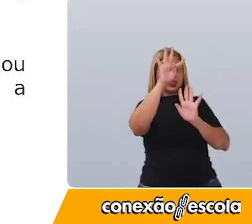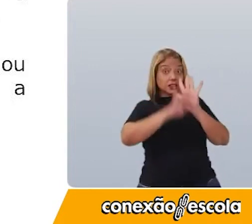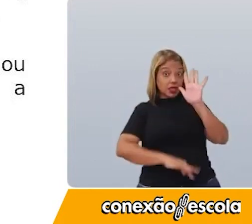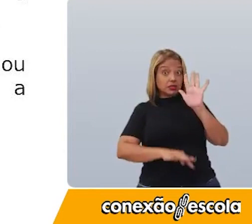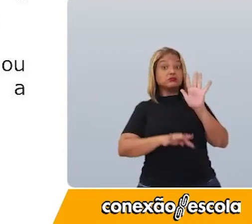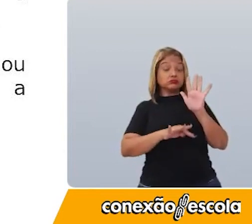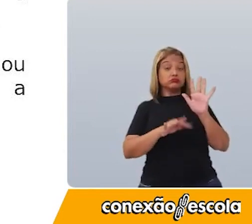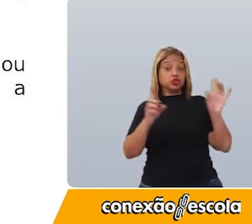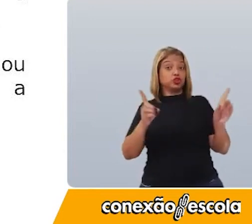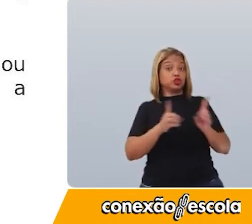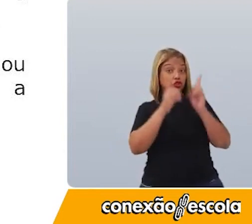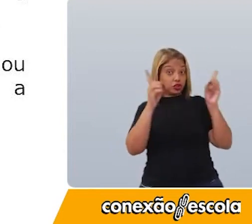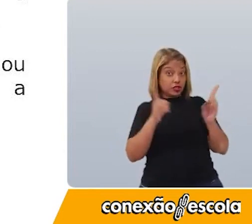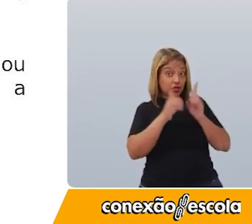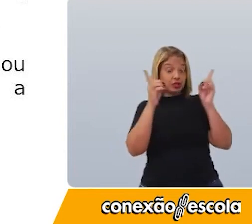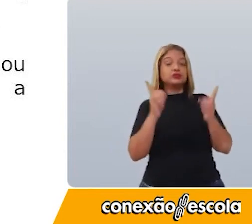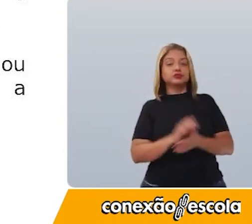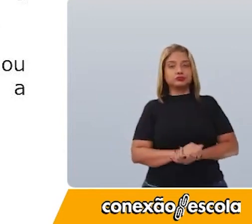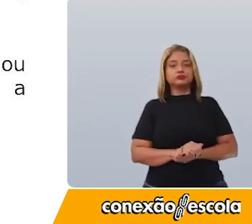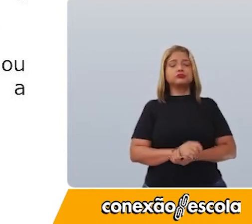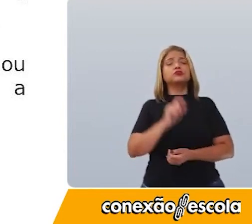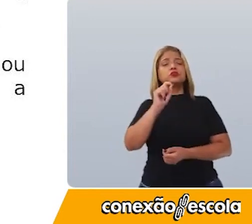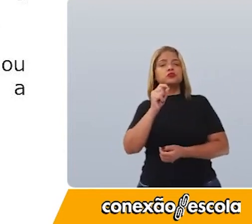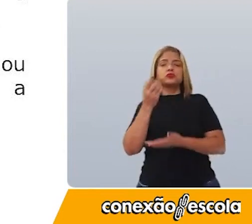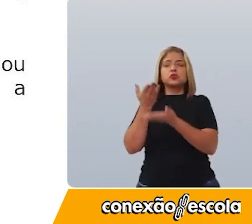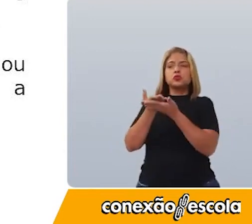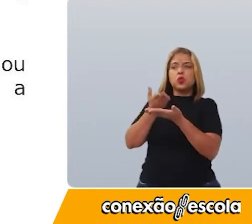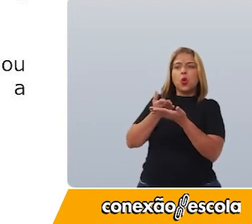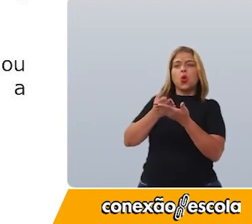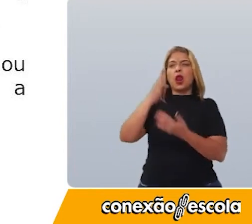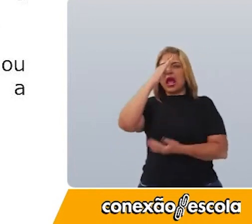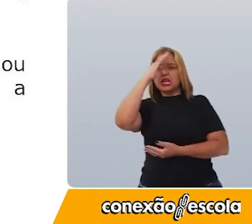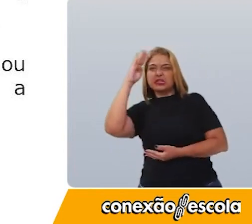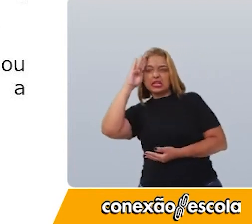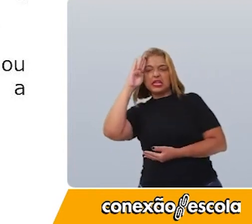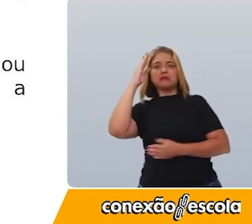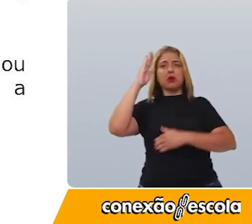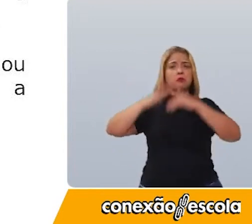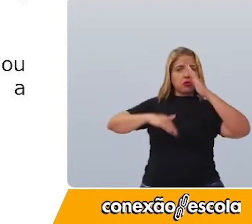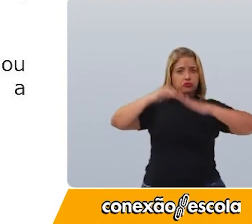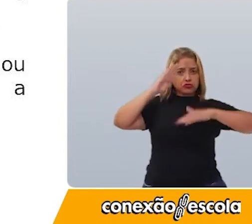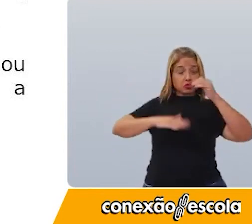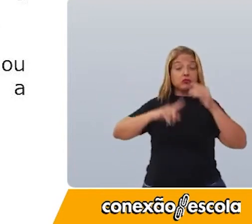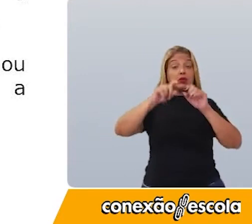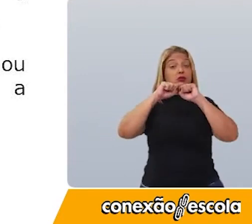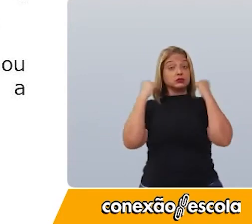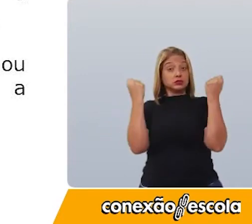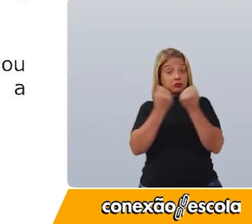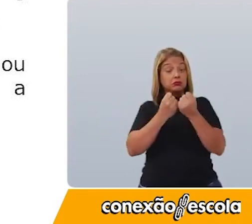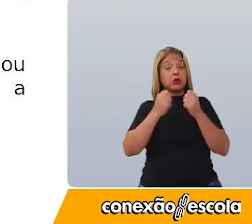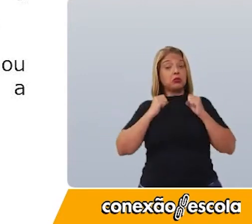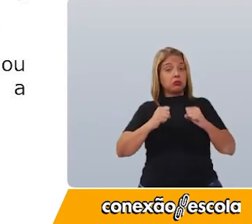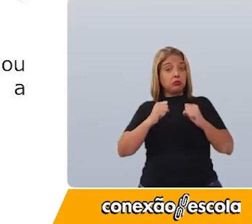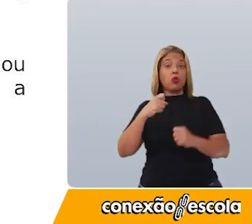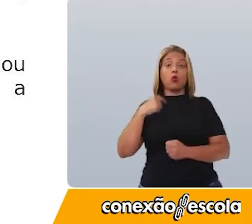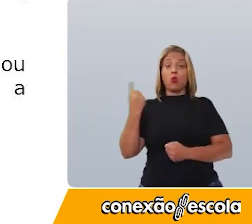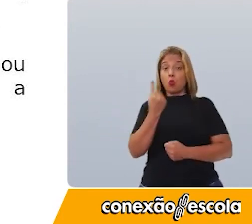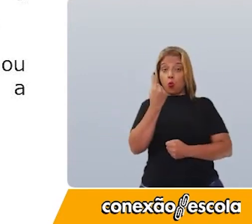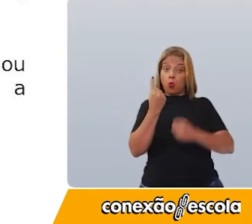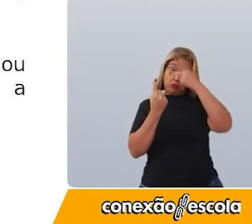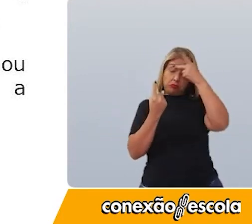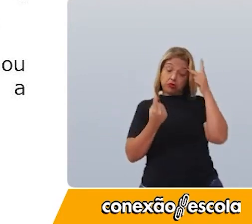na esfera escolar, acadêmica e profissional, o seminário pode ser realizado individualmente ou também em